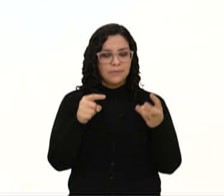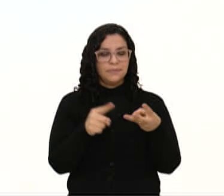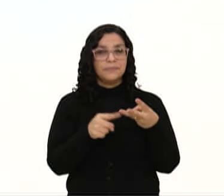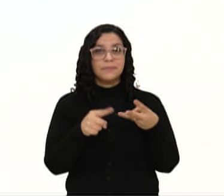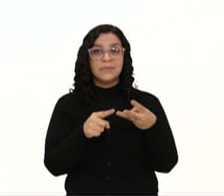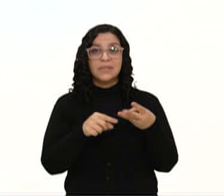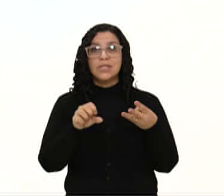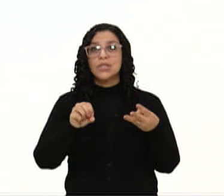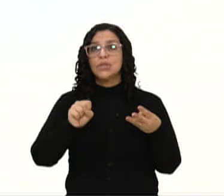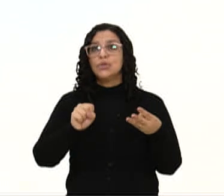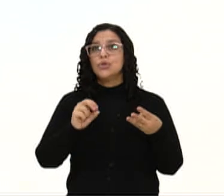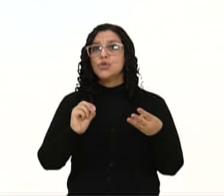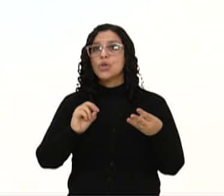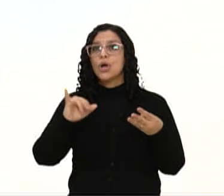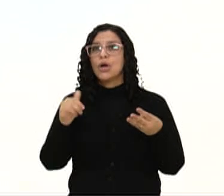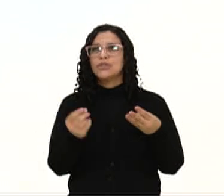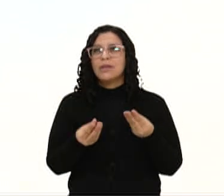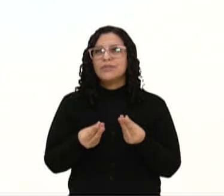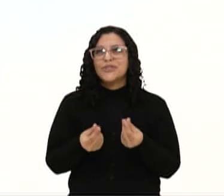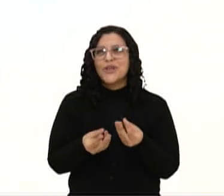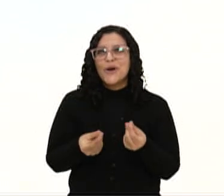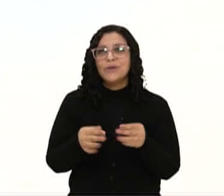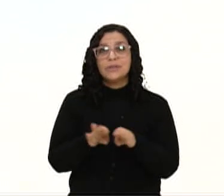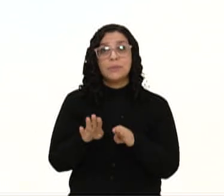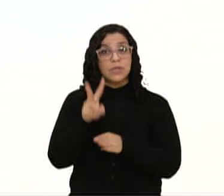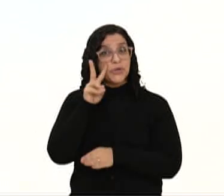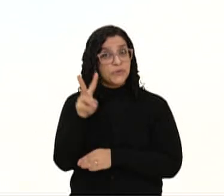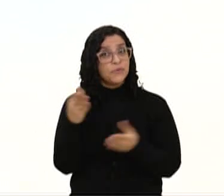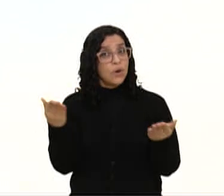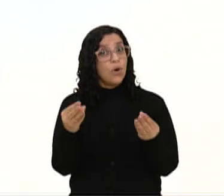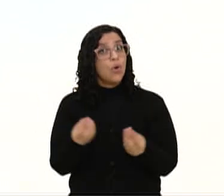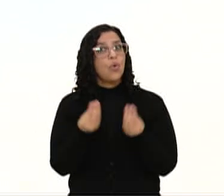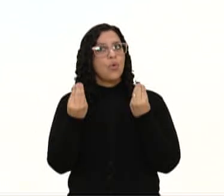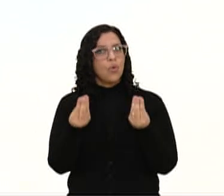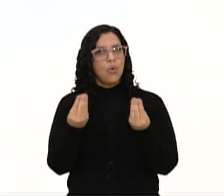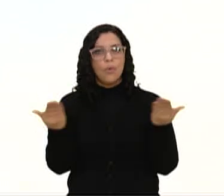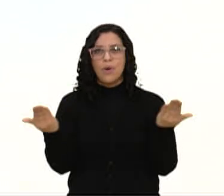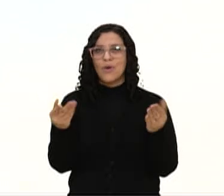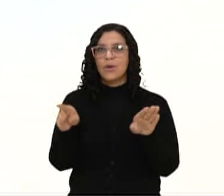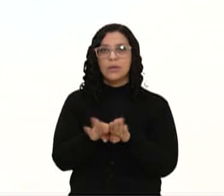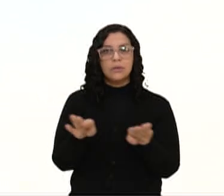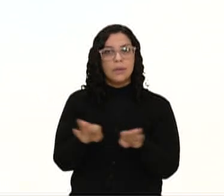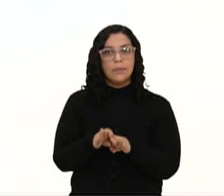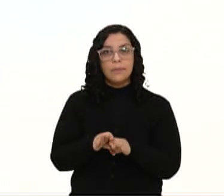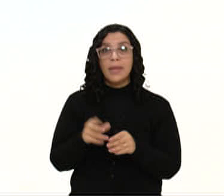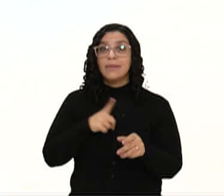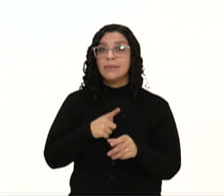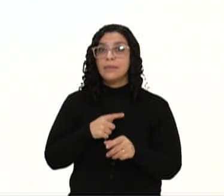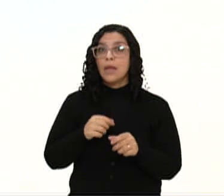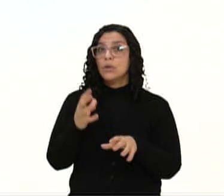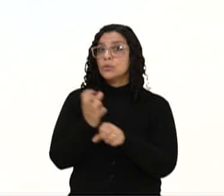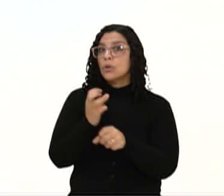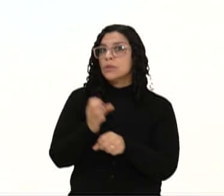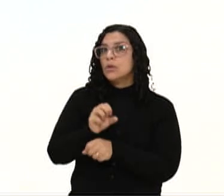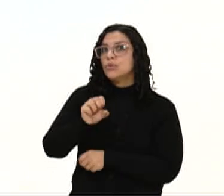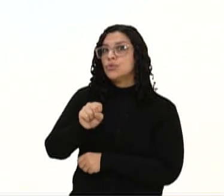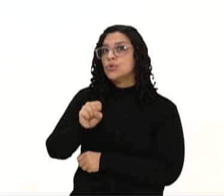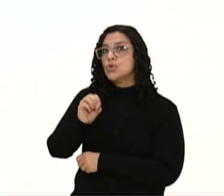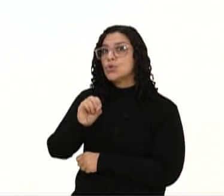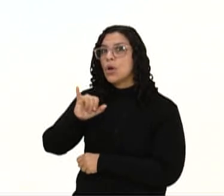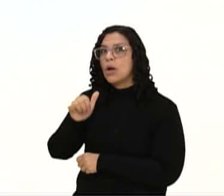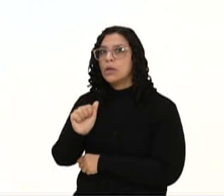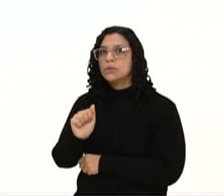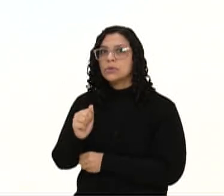a soja, inclusive no noticiário agora a gente está vendo aí o quanto está sendo produzido de soja esse ano no Brasil,